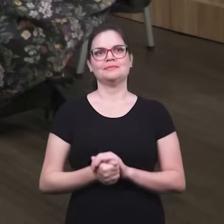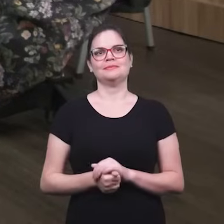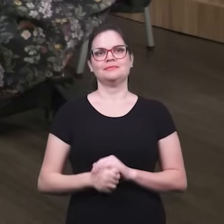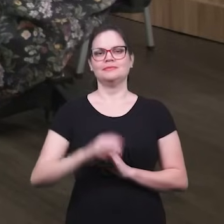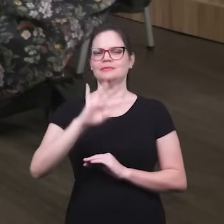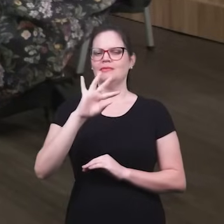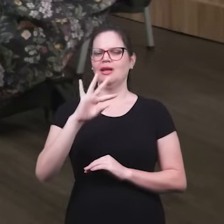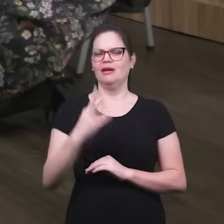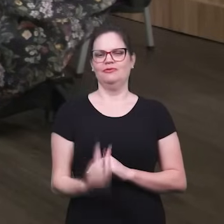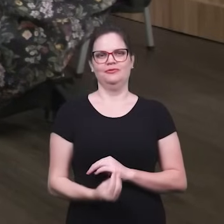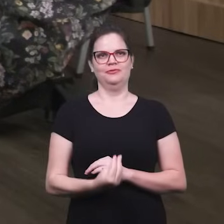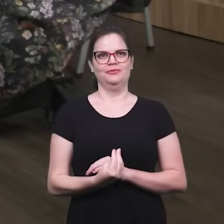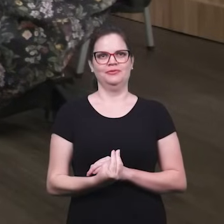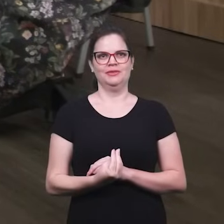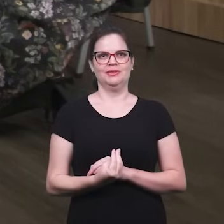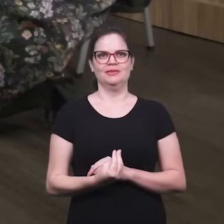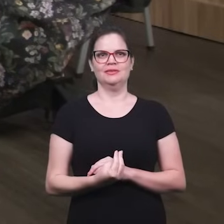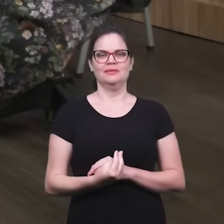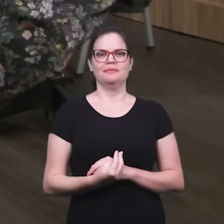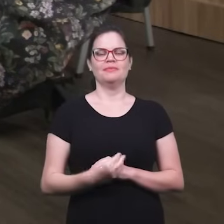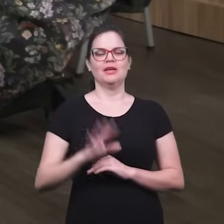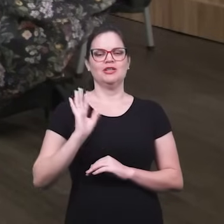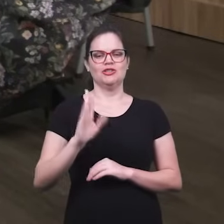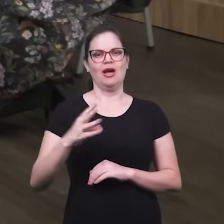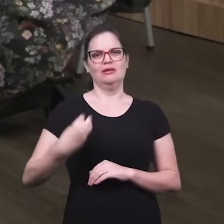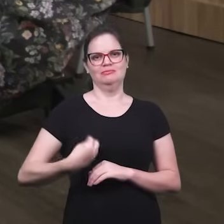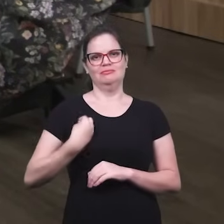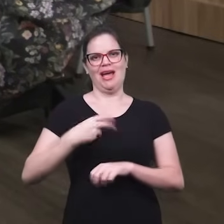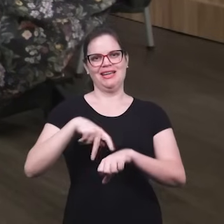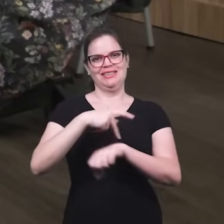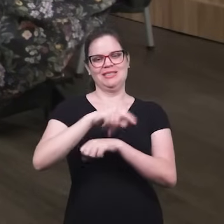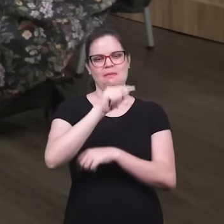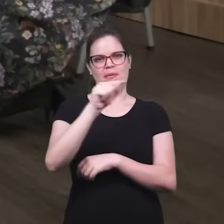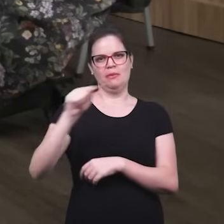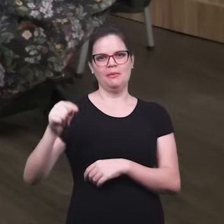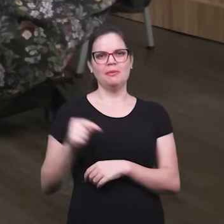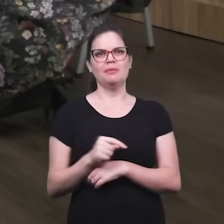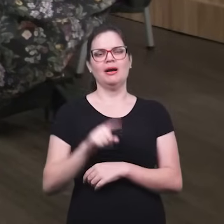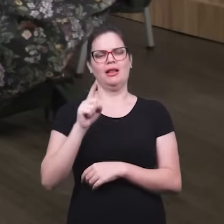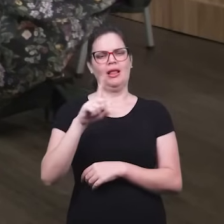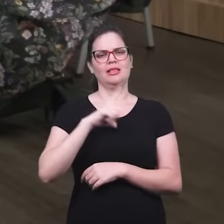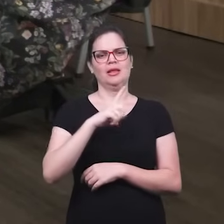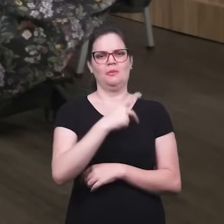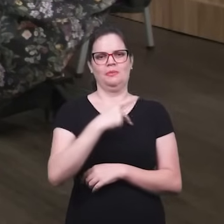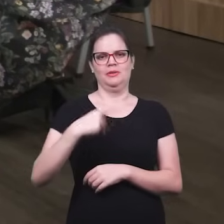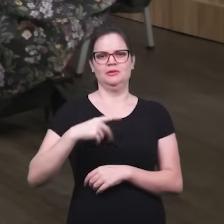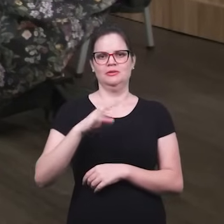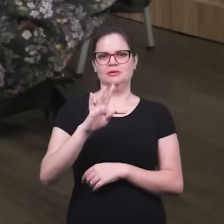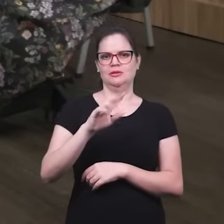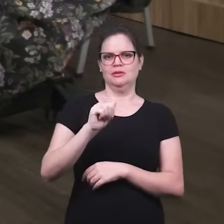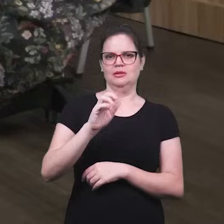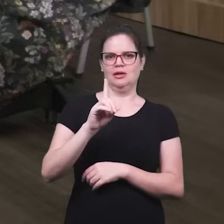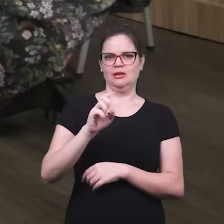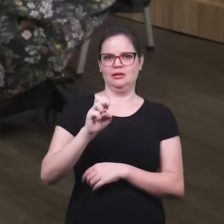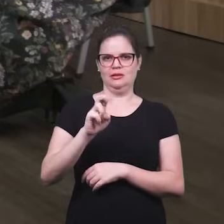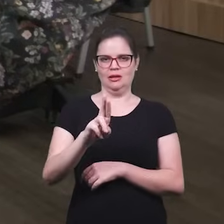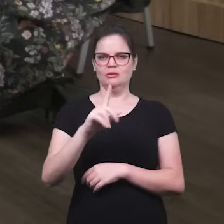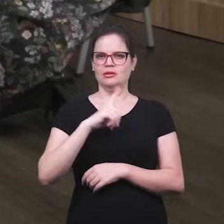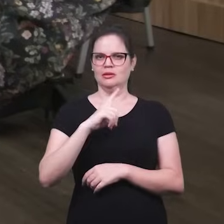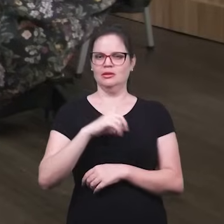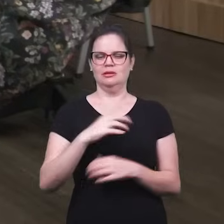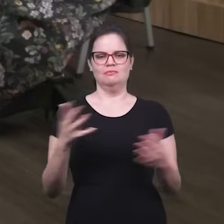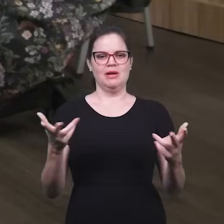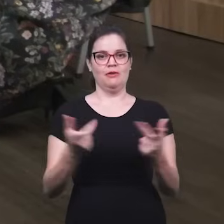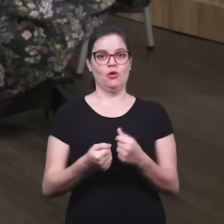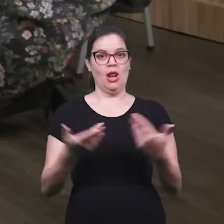A África, assim, estivemos lá em Guiné-Bissau, e é uma benção, pastor Tadeu, uma benção, a obra lá tem crescido,